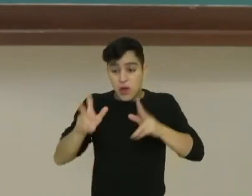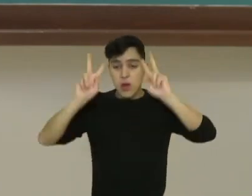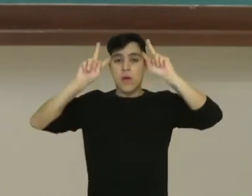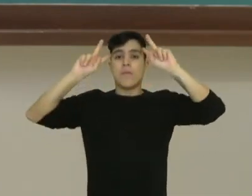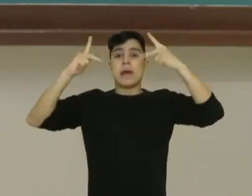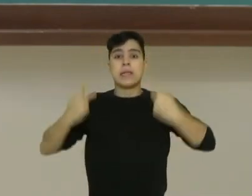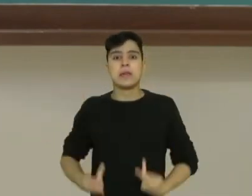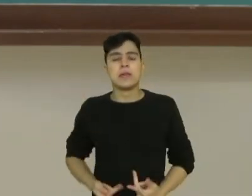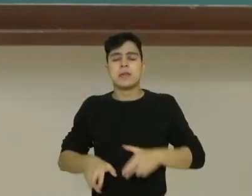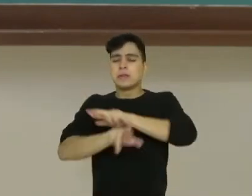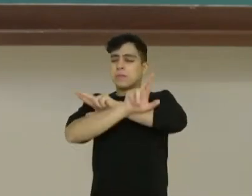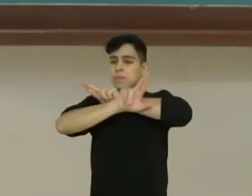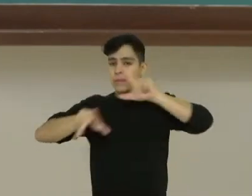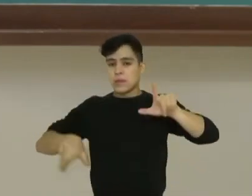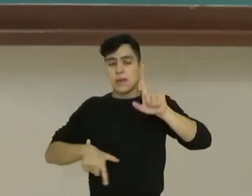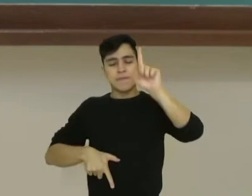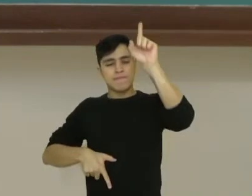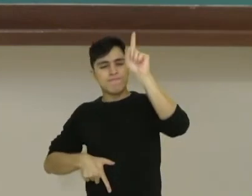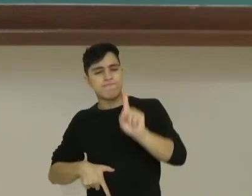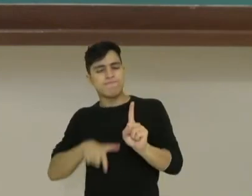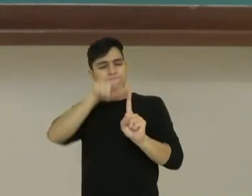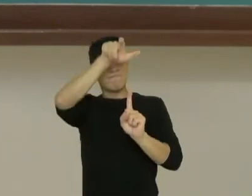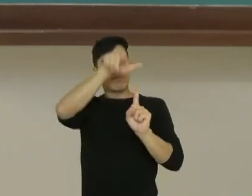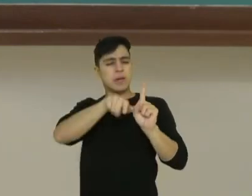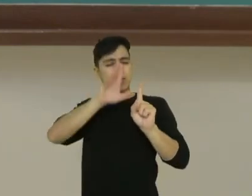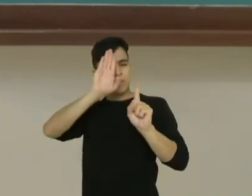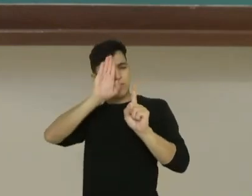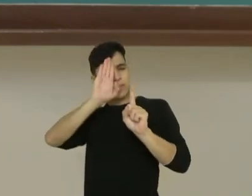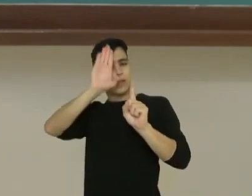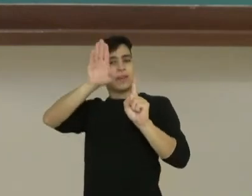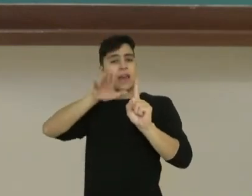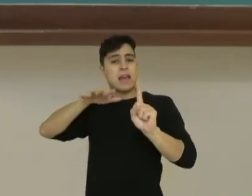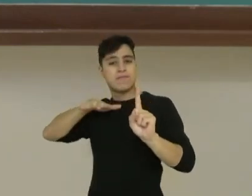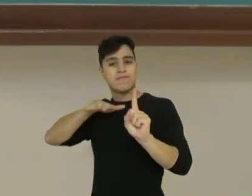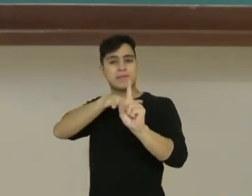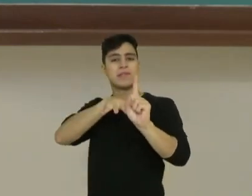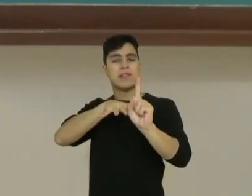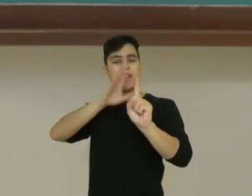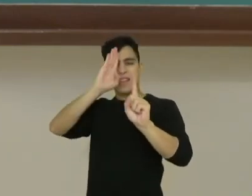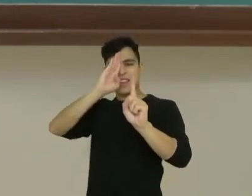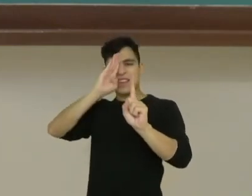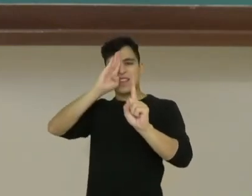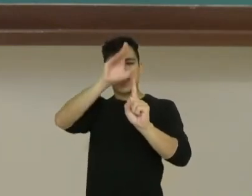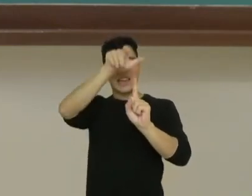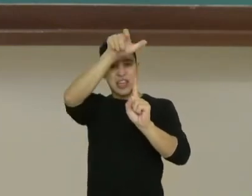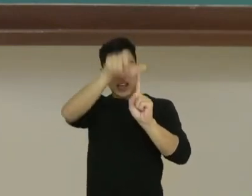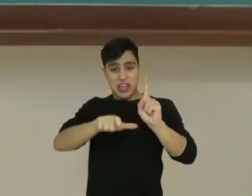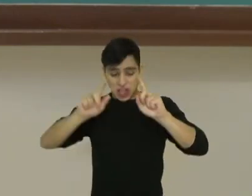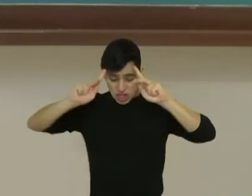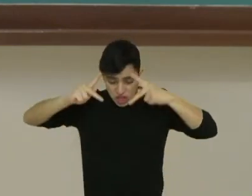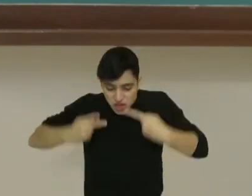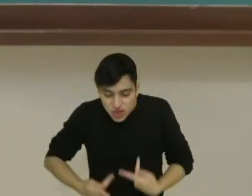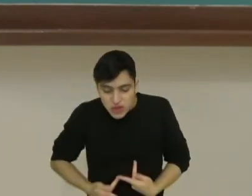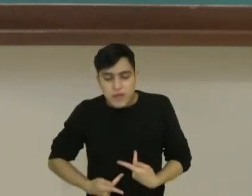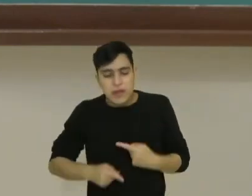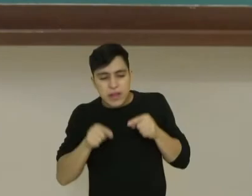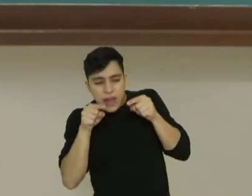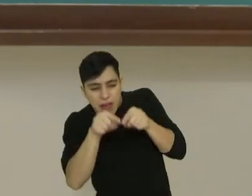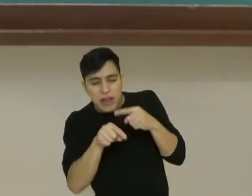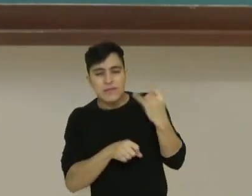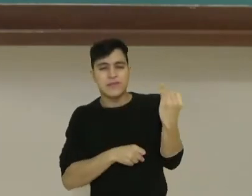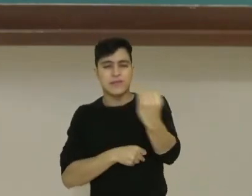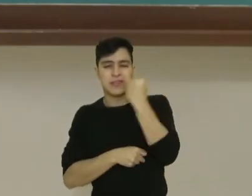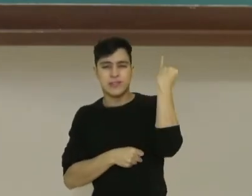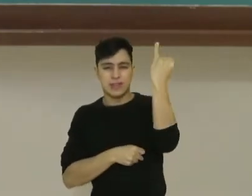o pensamento é antropocentrista. O que é isso? O homem passa a ser o centro, o indivíduo passa a ter importância, tá?